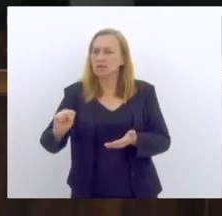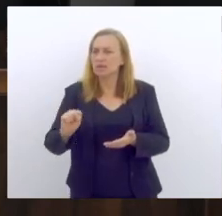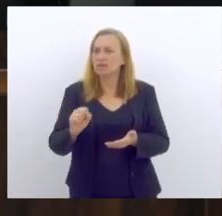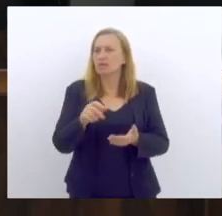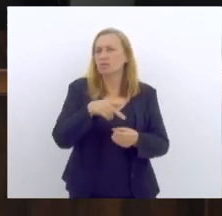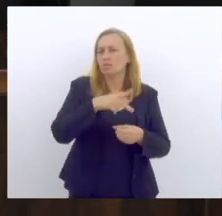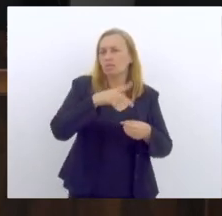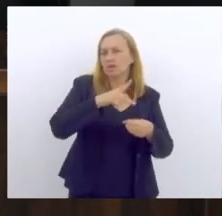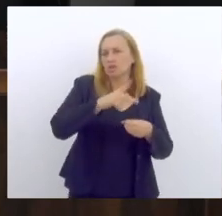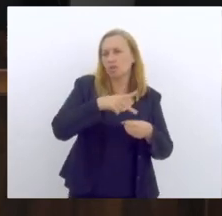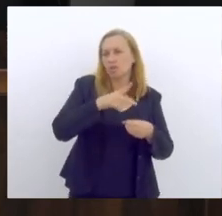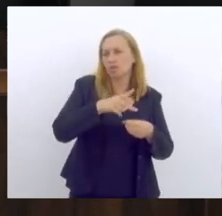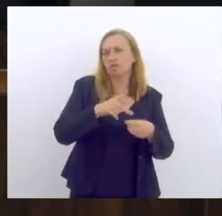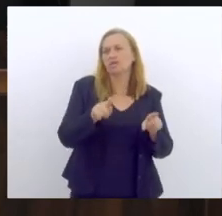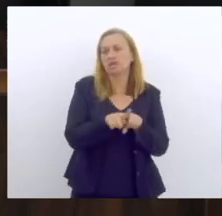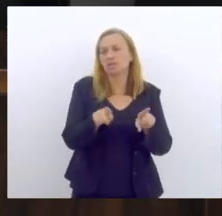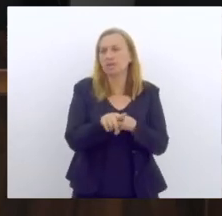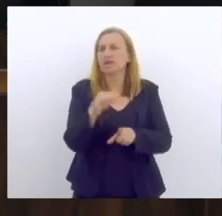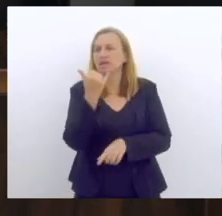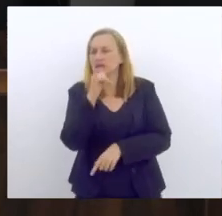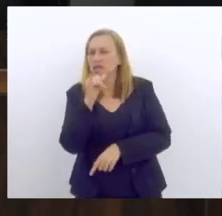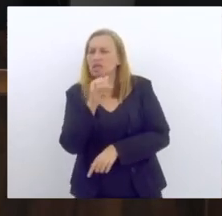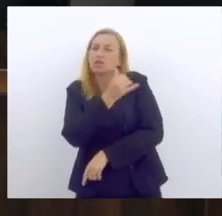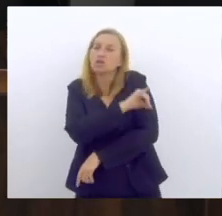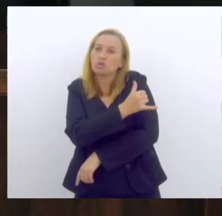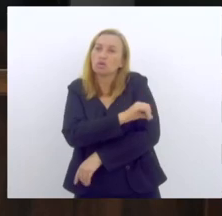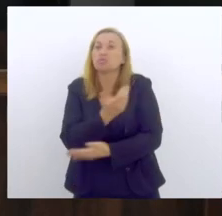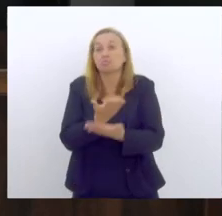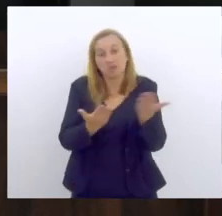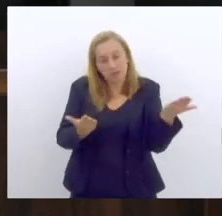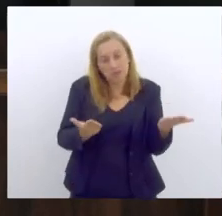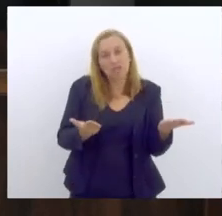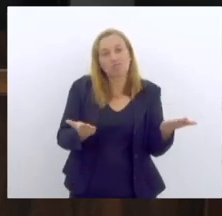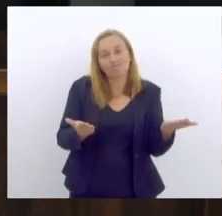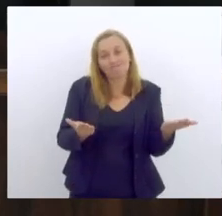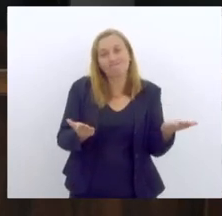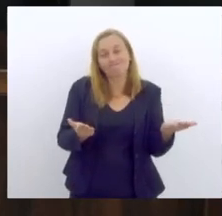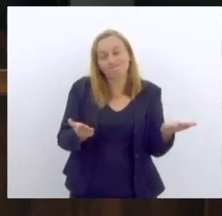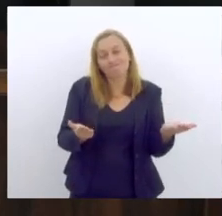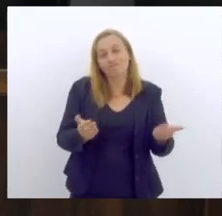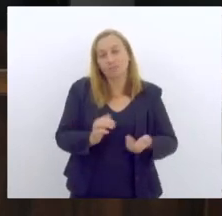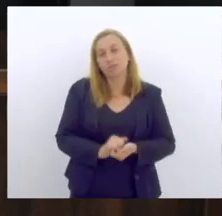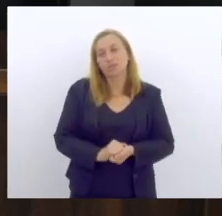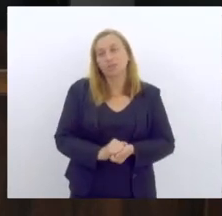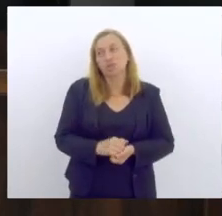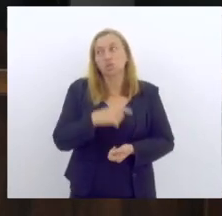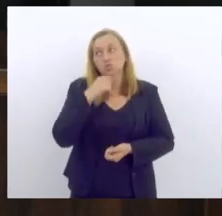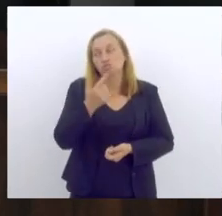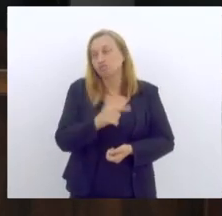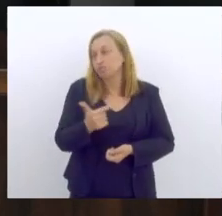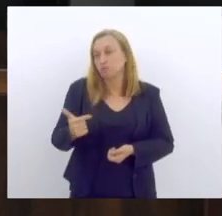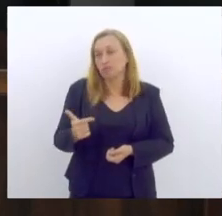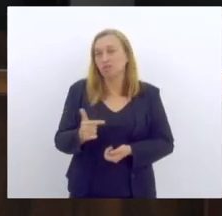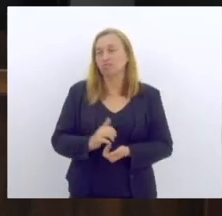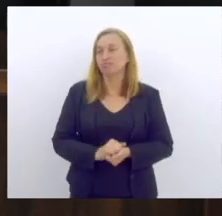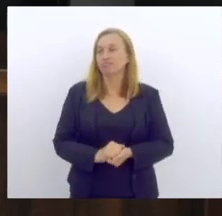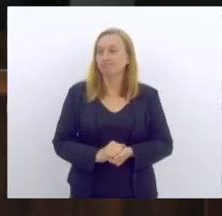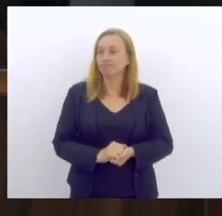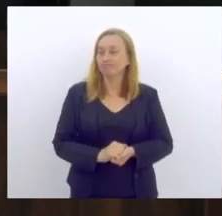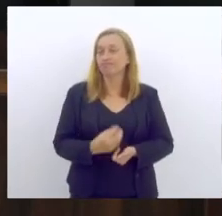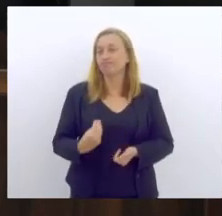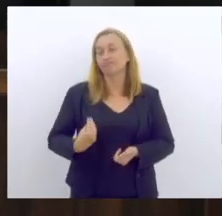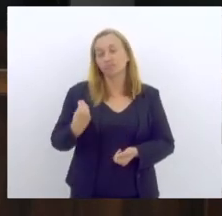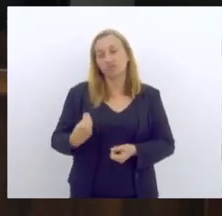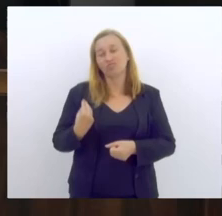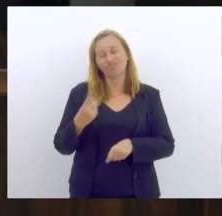a energia e o rio corre o risco de perder essa receita eu não tenho dúvida porque a gente vai viver